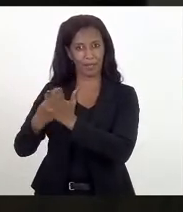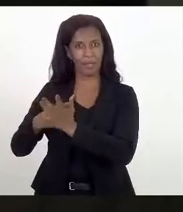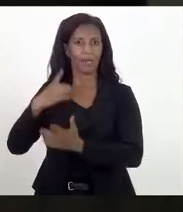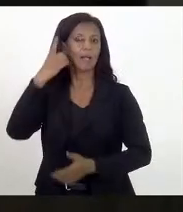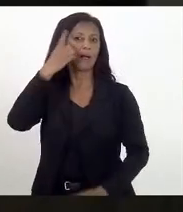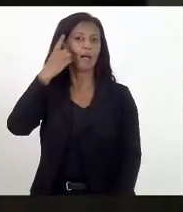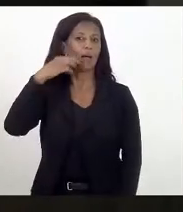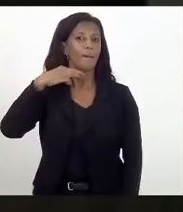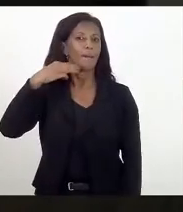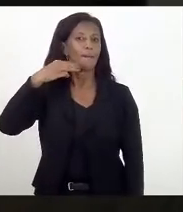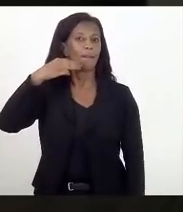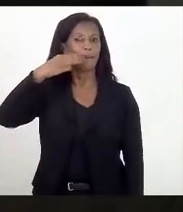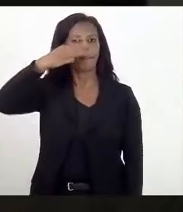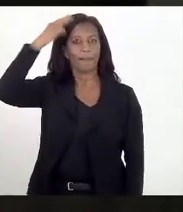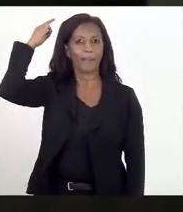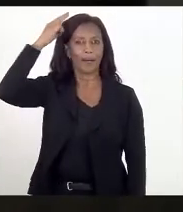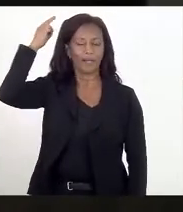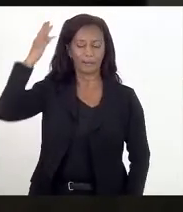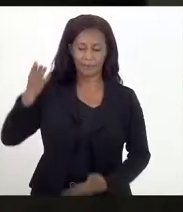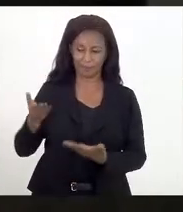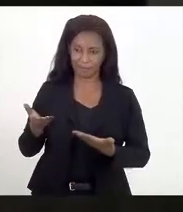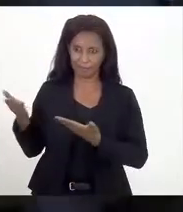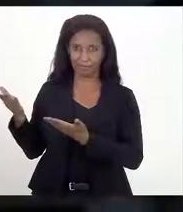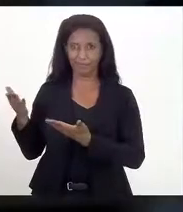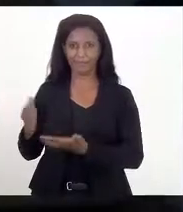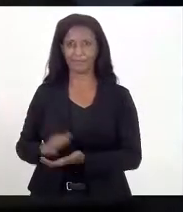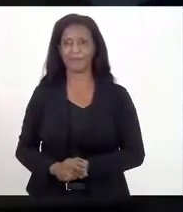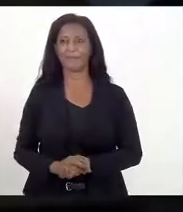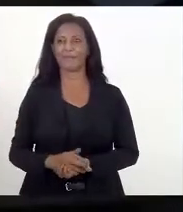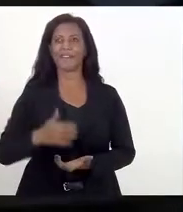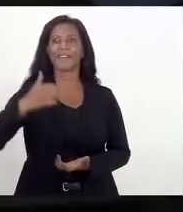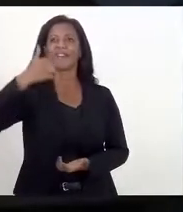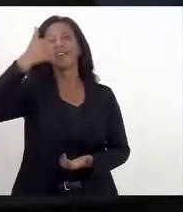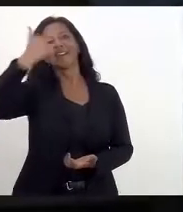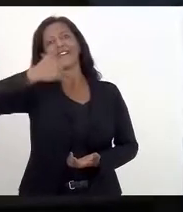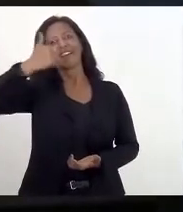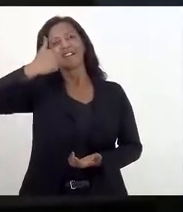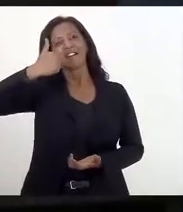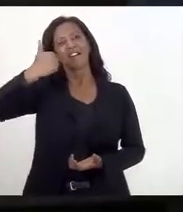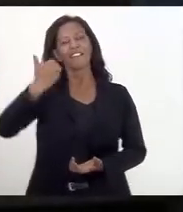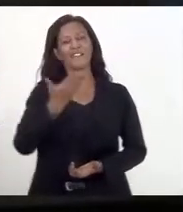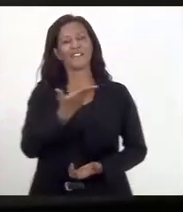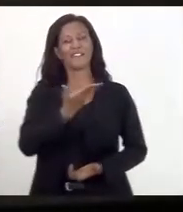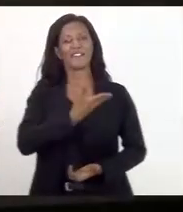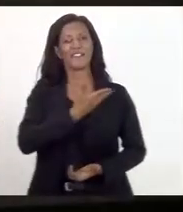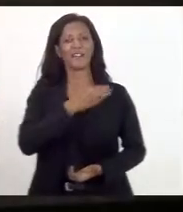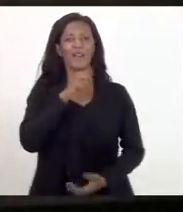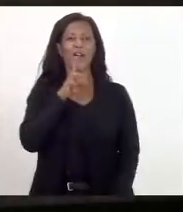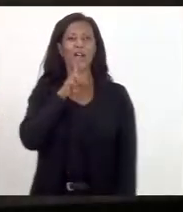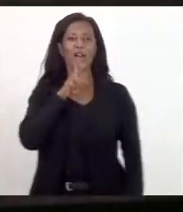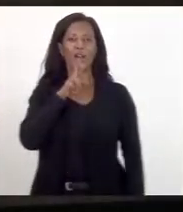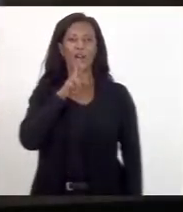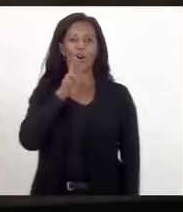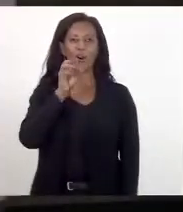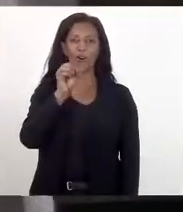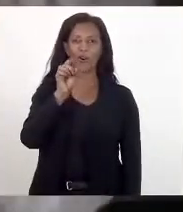deputado Márcio Pacheco. Senhor presidente, primeiro, saudar o meu chará, Rodrigo Pacheco.